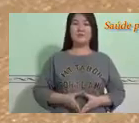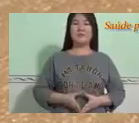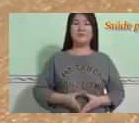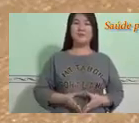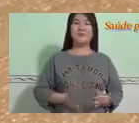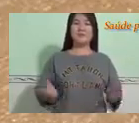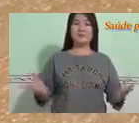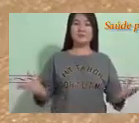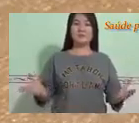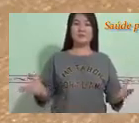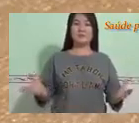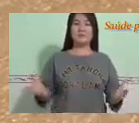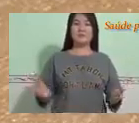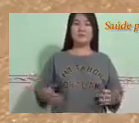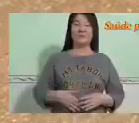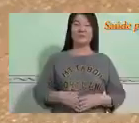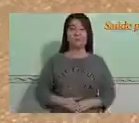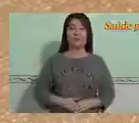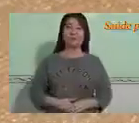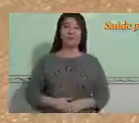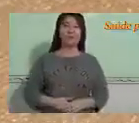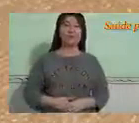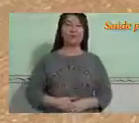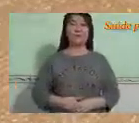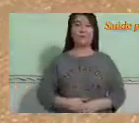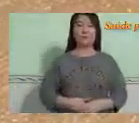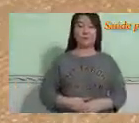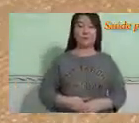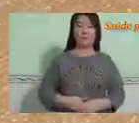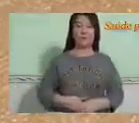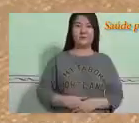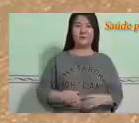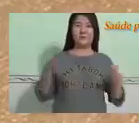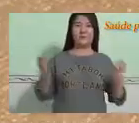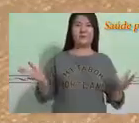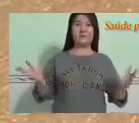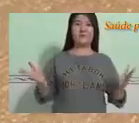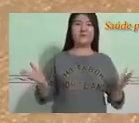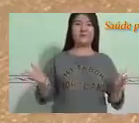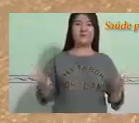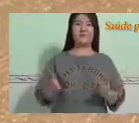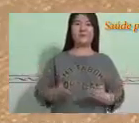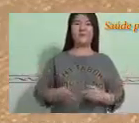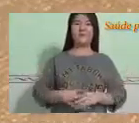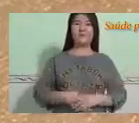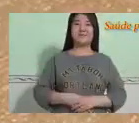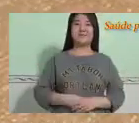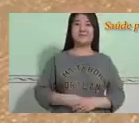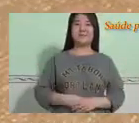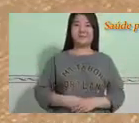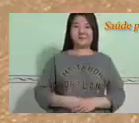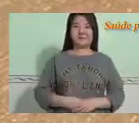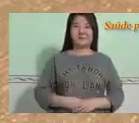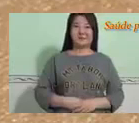limpeza fortes, como lixívia, por exemplo, sendo também recomendado lavar as mãos com sabão de glicerina várias